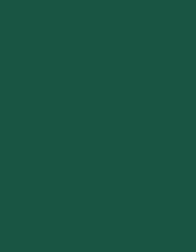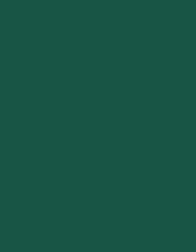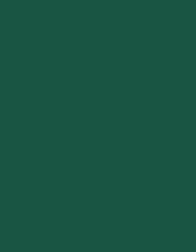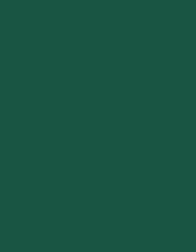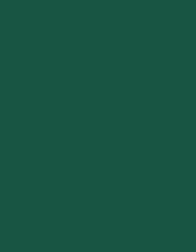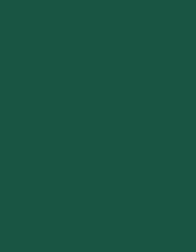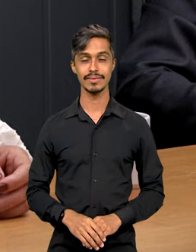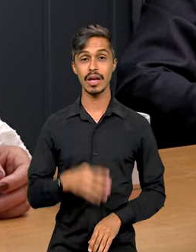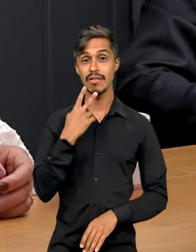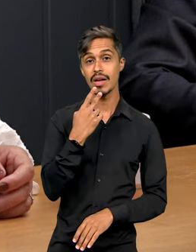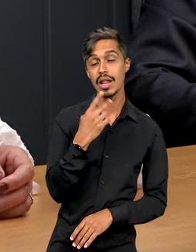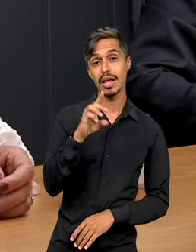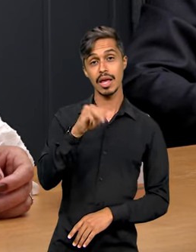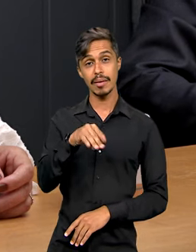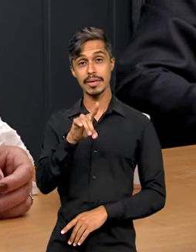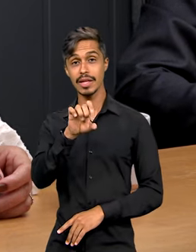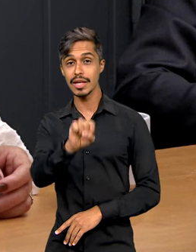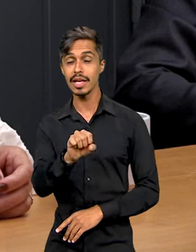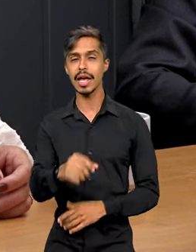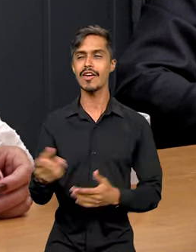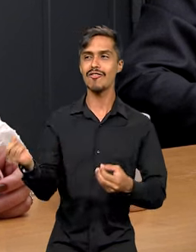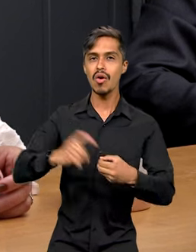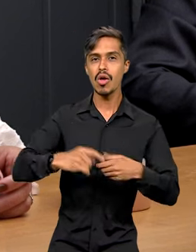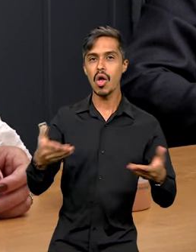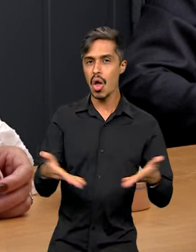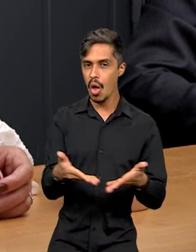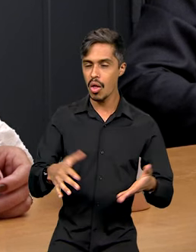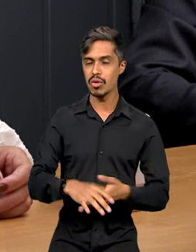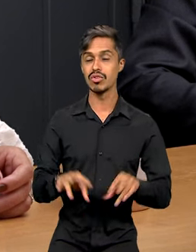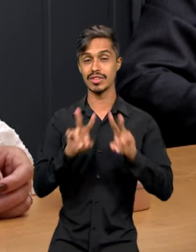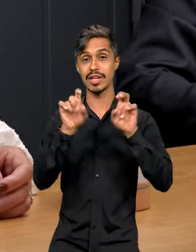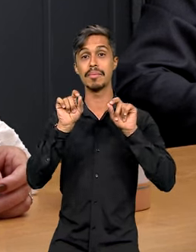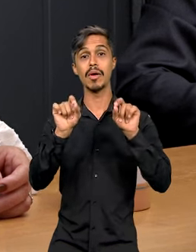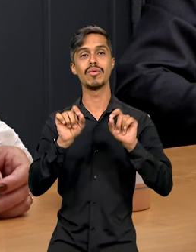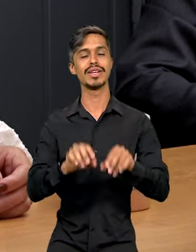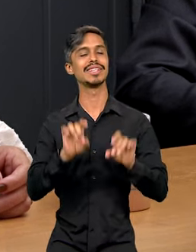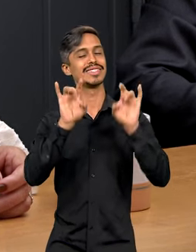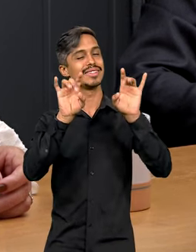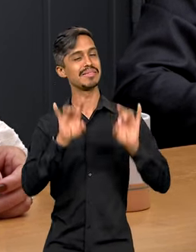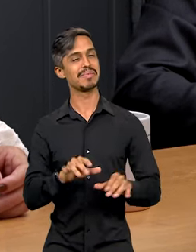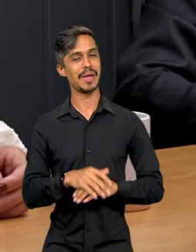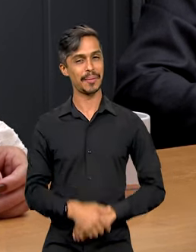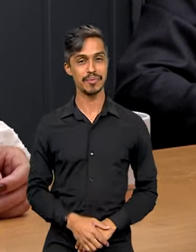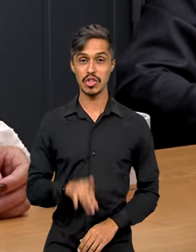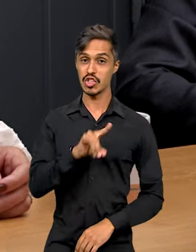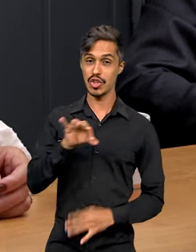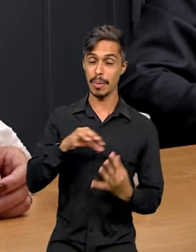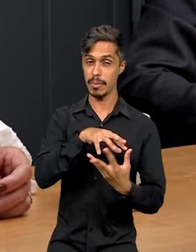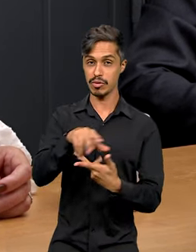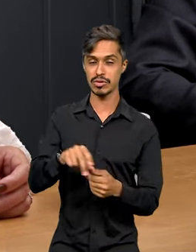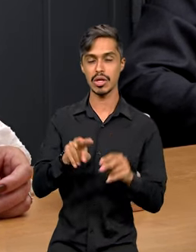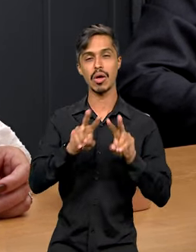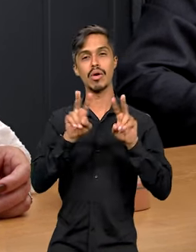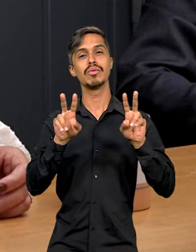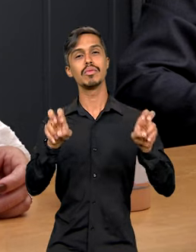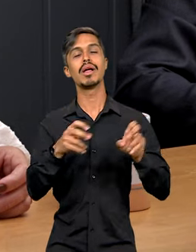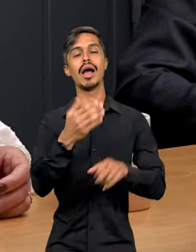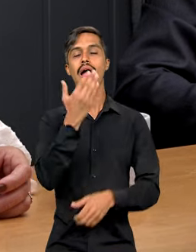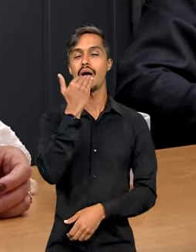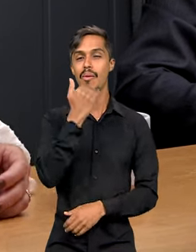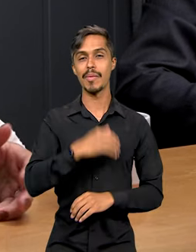instantes o fal MDS está de volta hoje o tema é especial é o Dia Mundial da